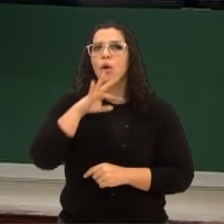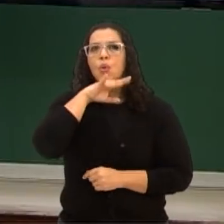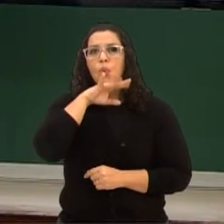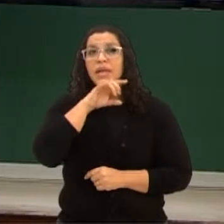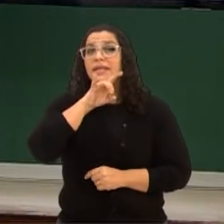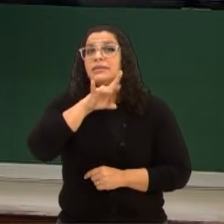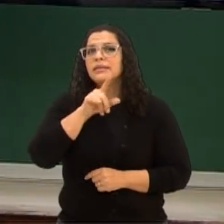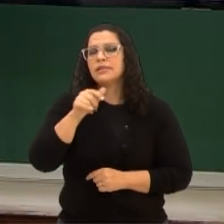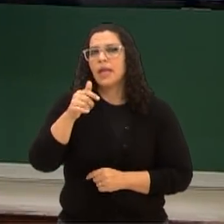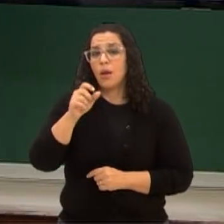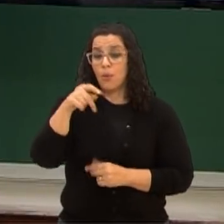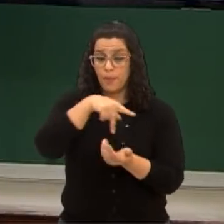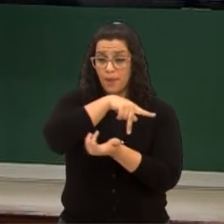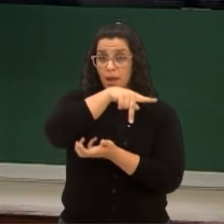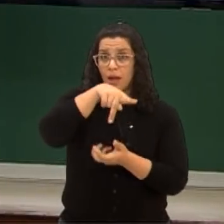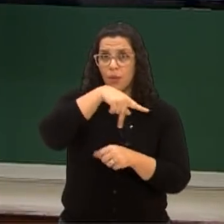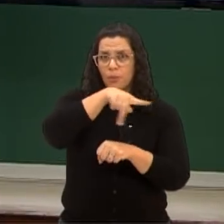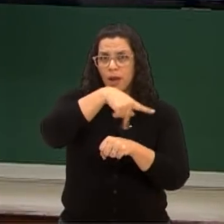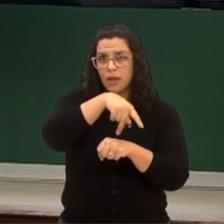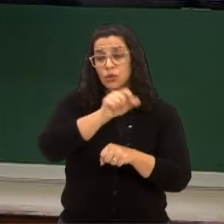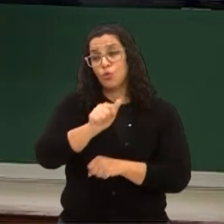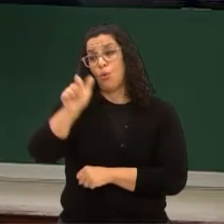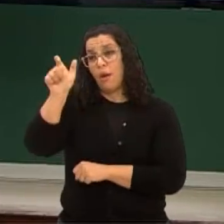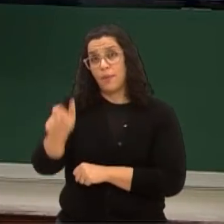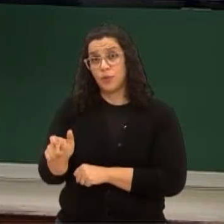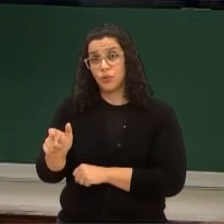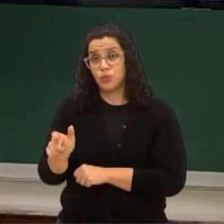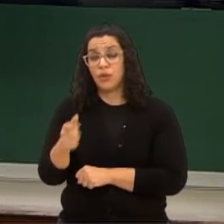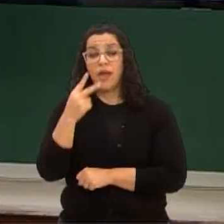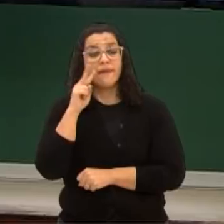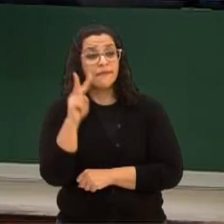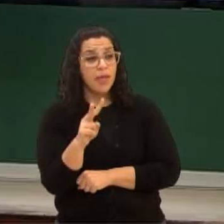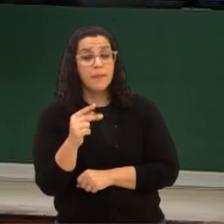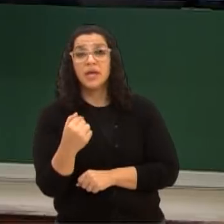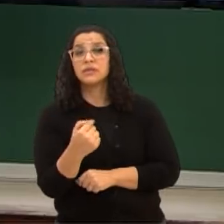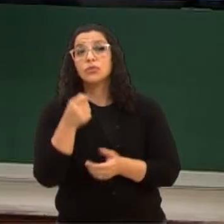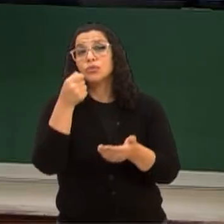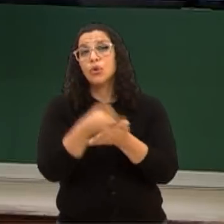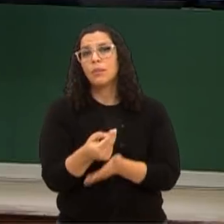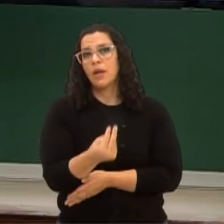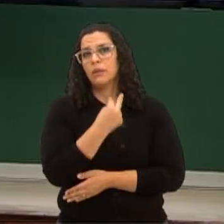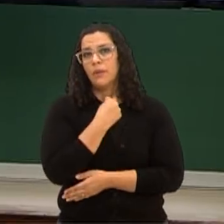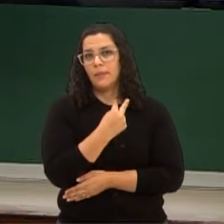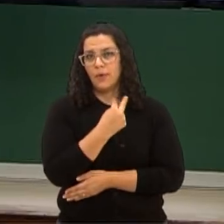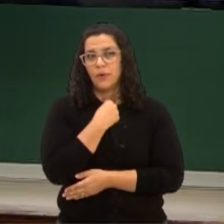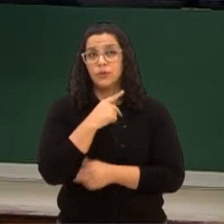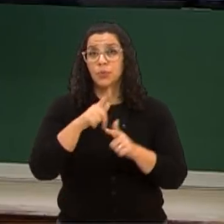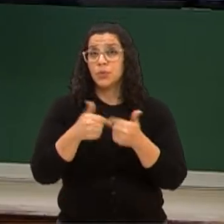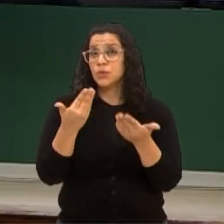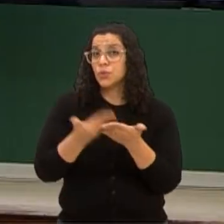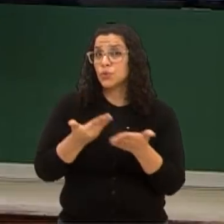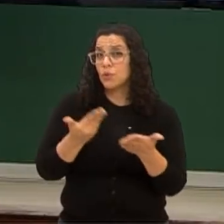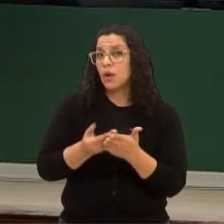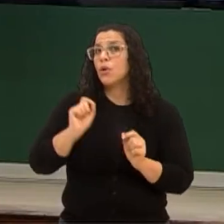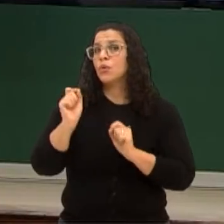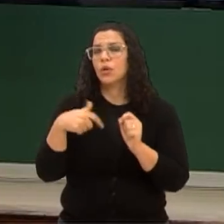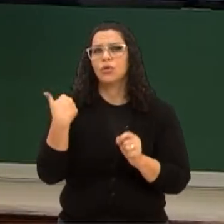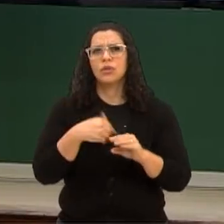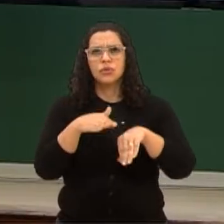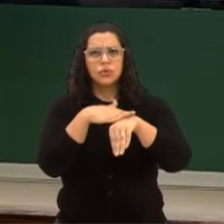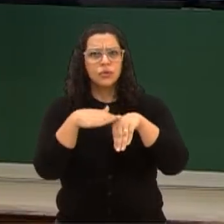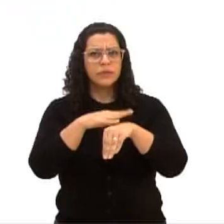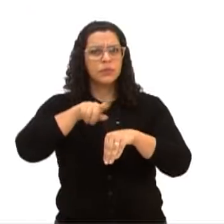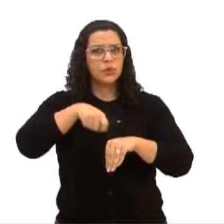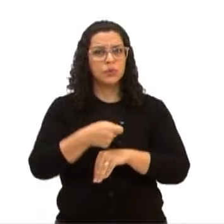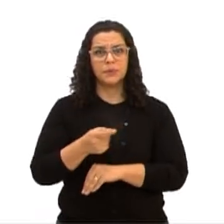ruim quando o país ou a pessoa não pode fazer o consumo. Durante essa aula, então, nós